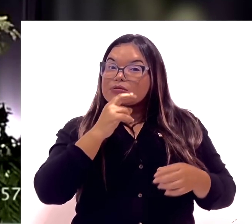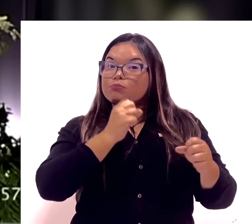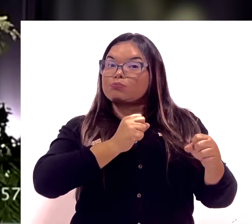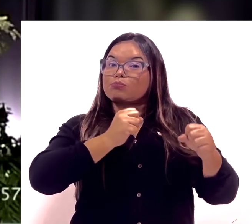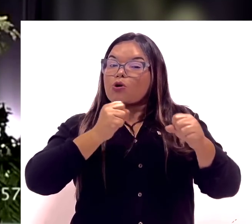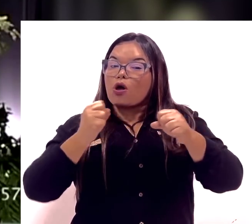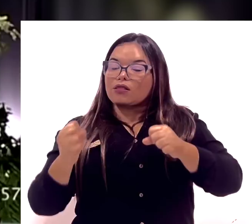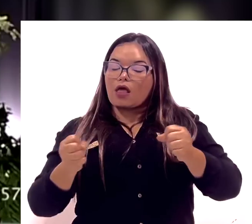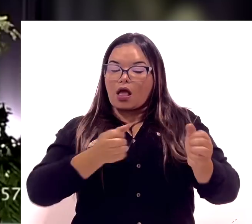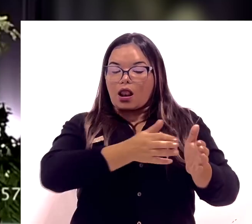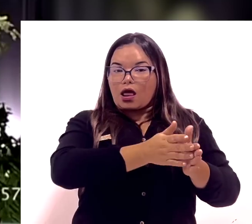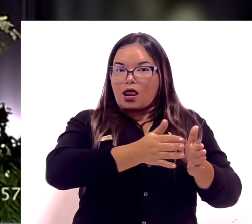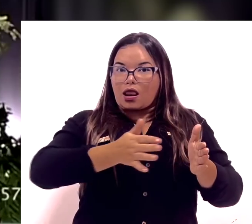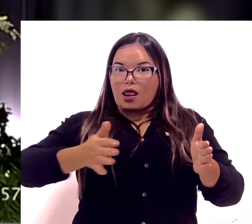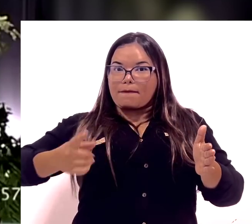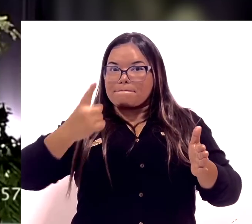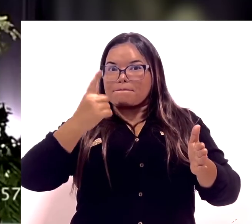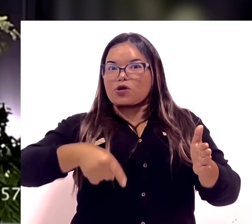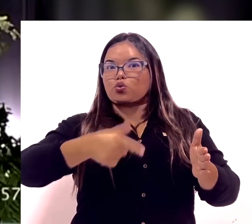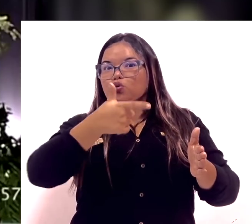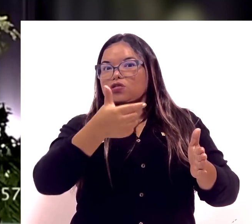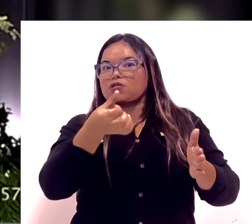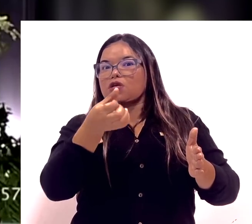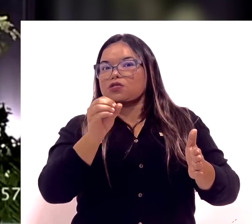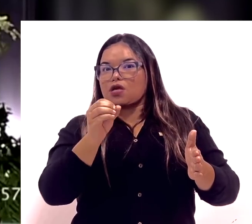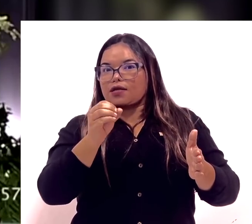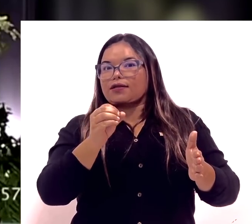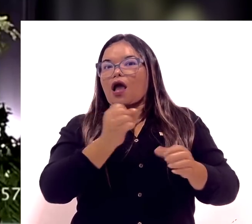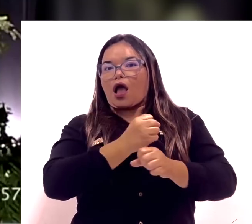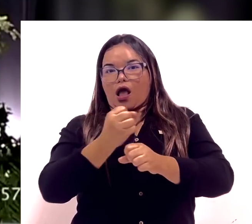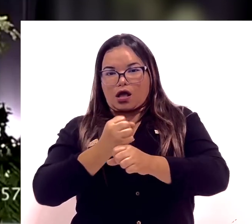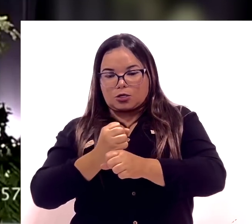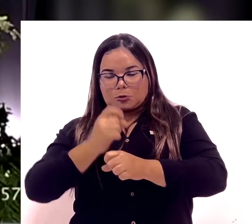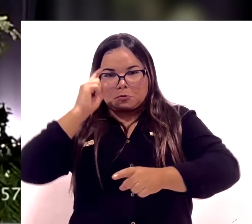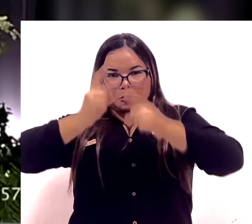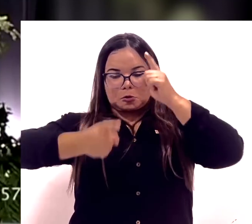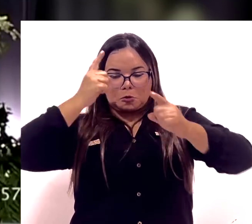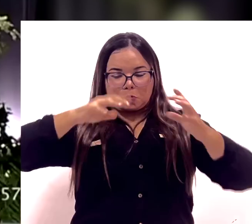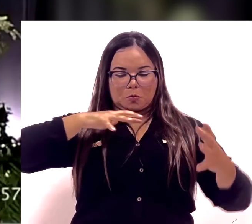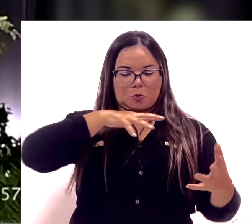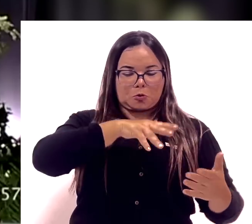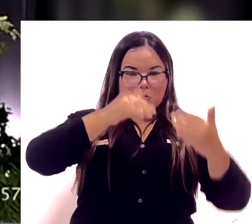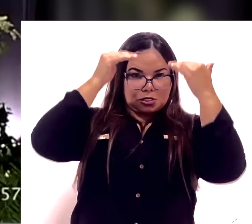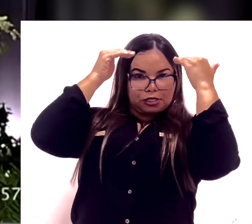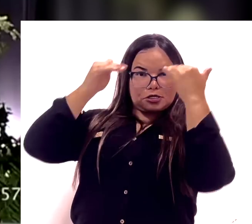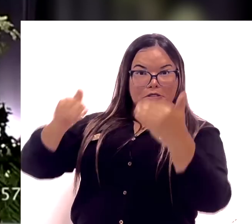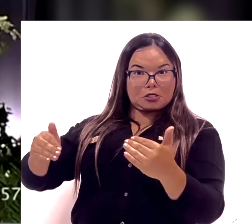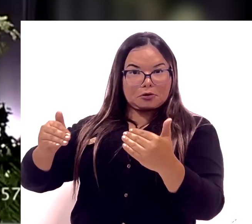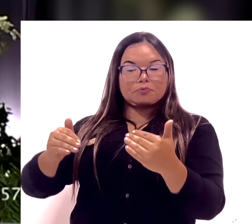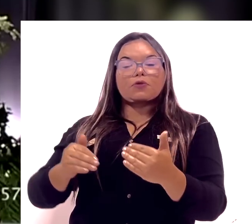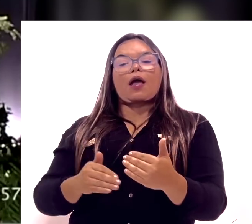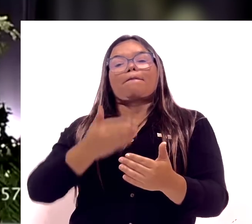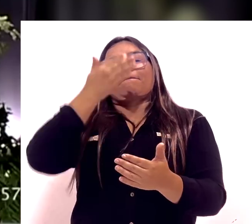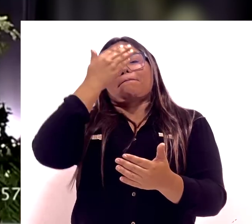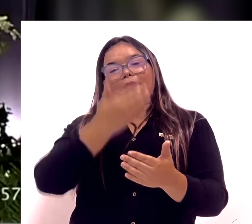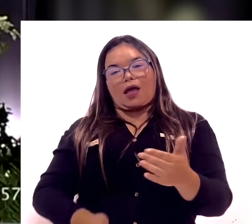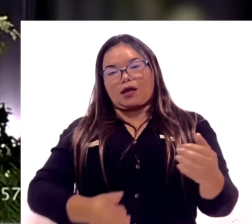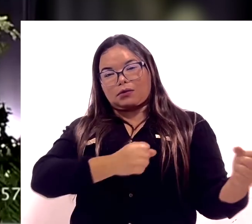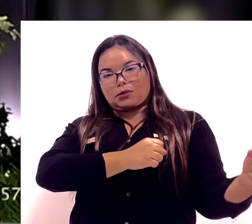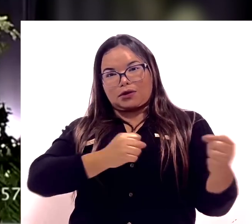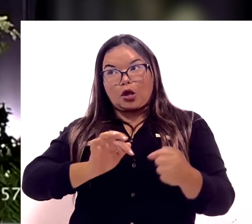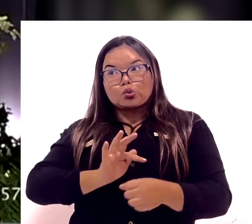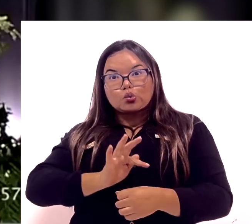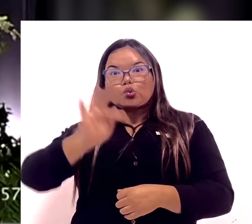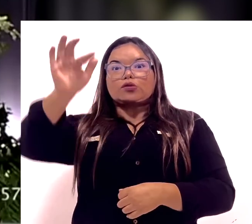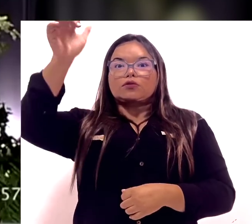em 1798 e se levanta novamente, e o mundo inteiro vai ser sujeito a ele. Isso é o que a Bíblia